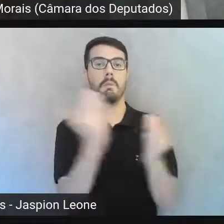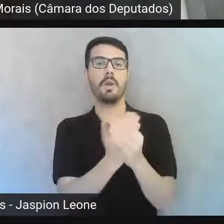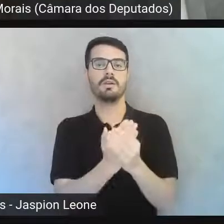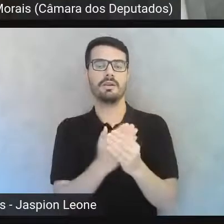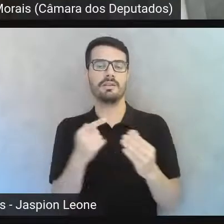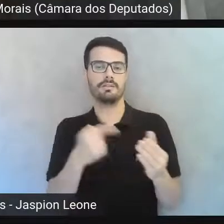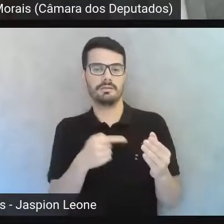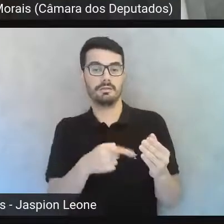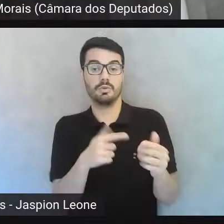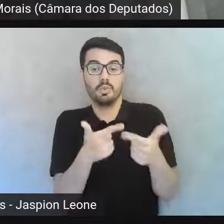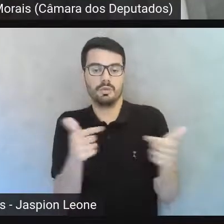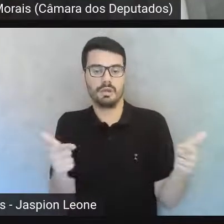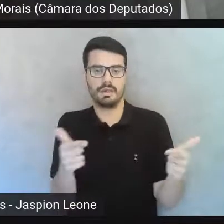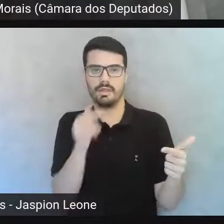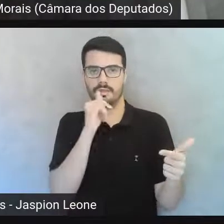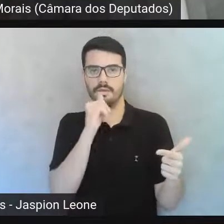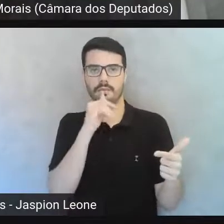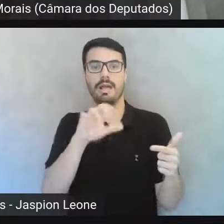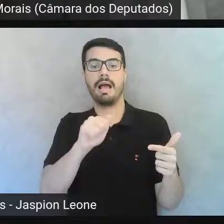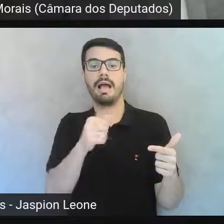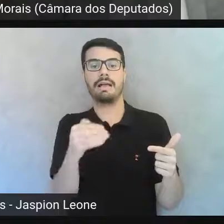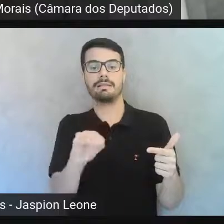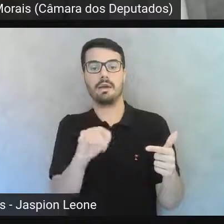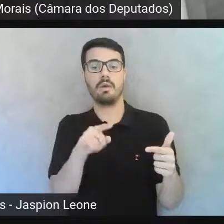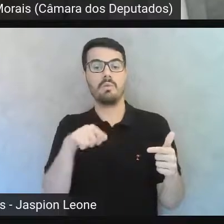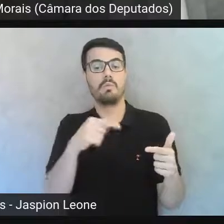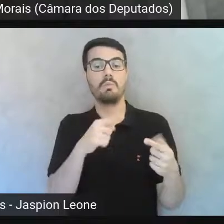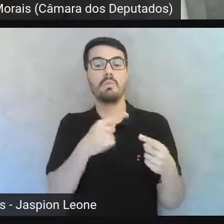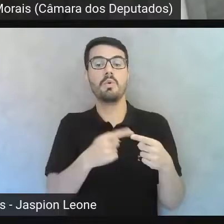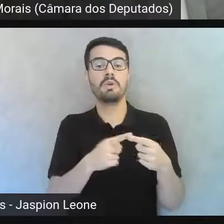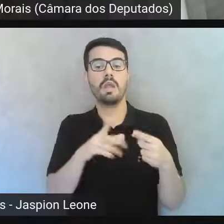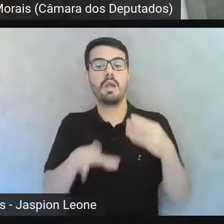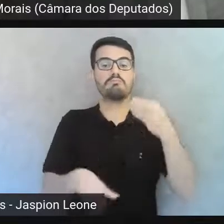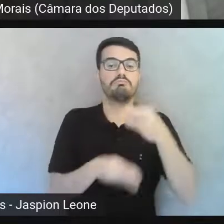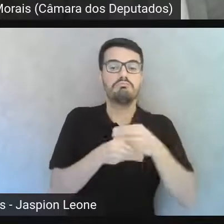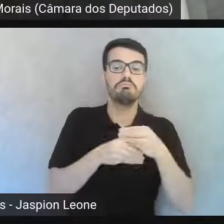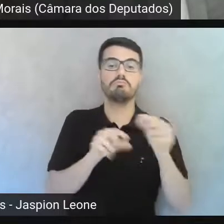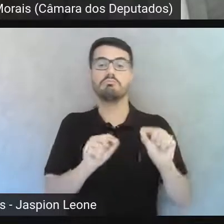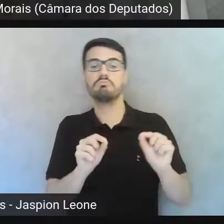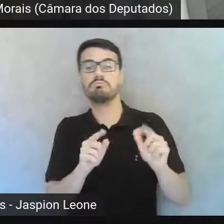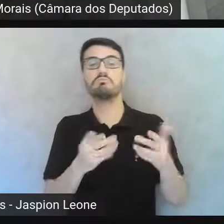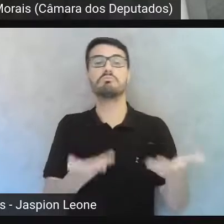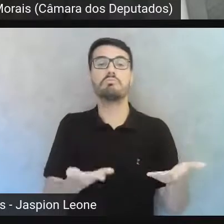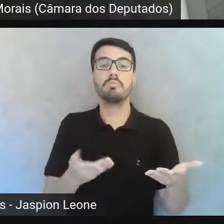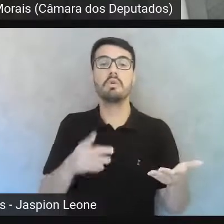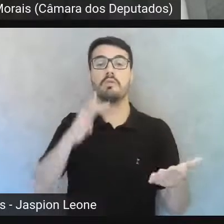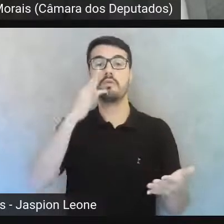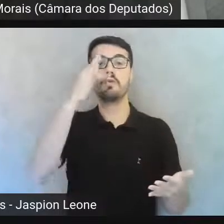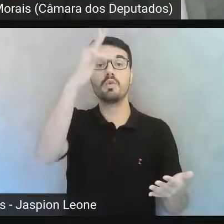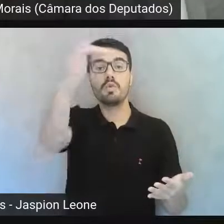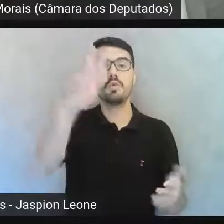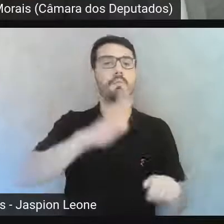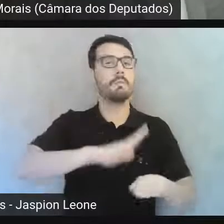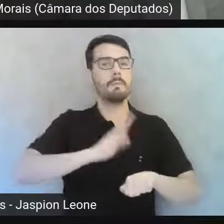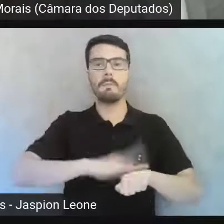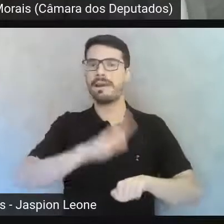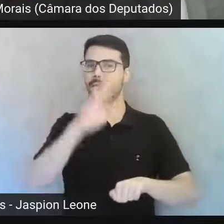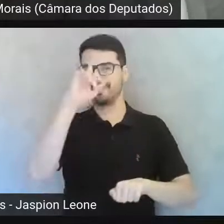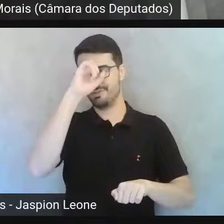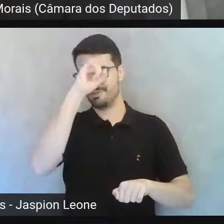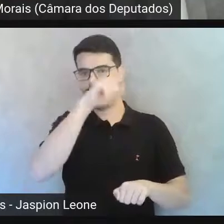ações que foram tomadas e as causas das ações, no futuro fica mais difícil, na